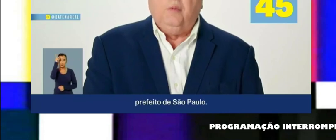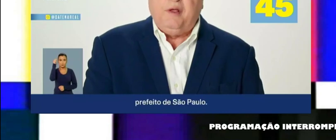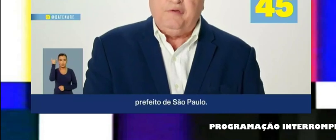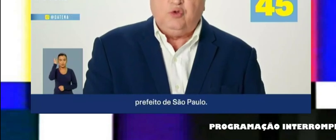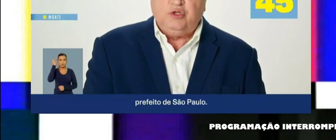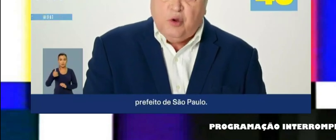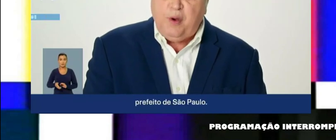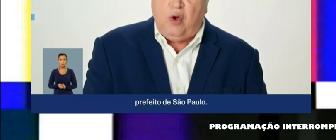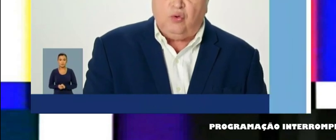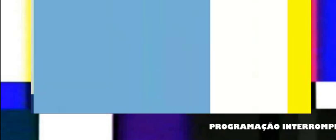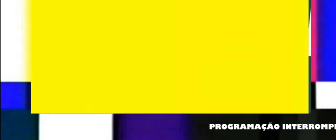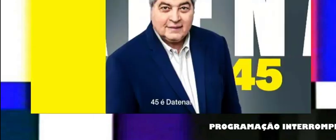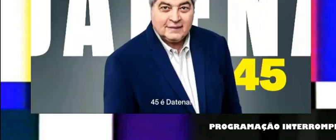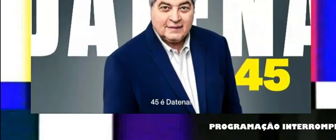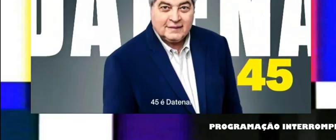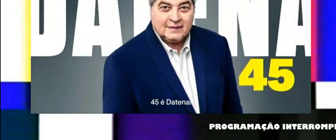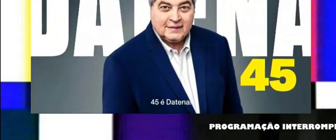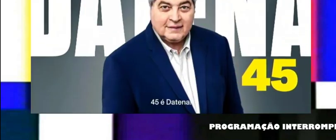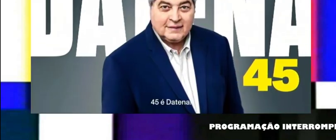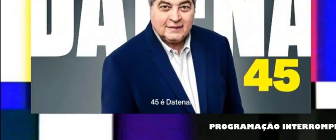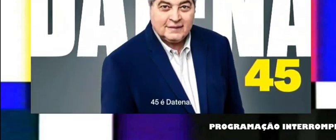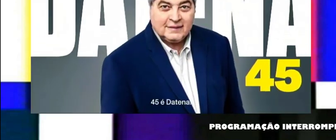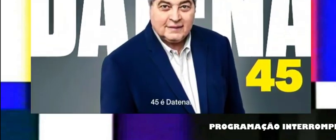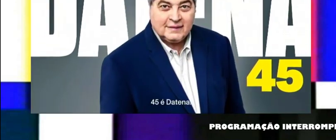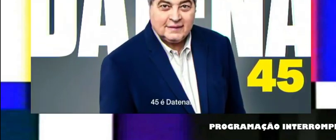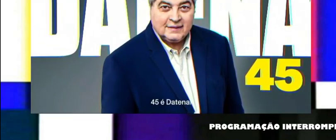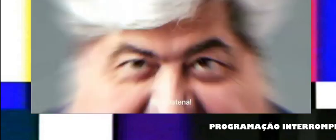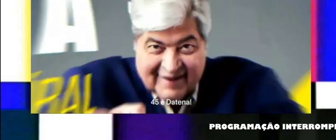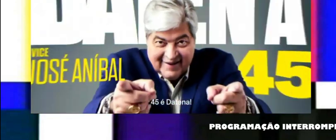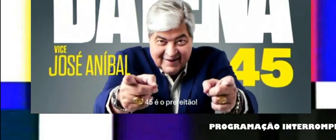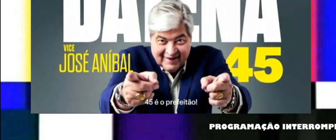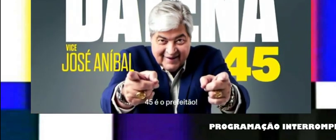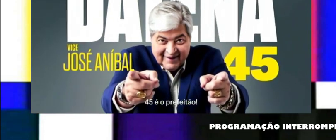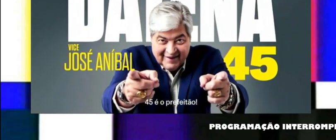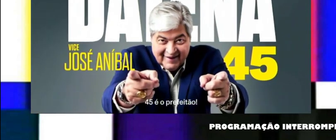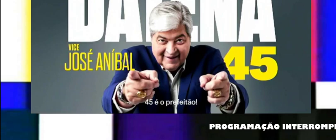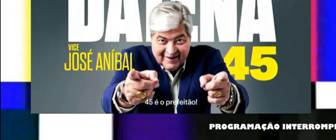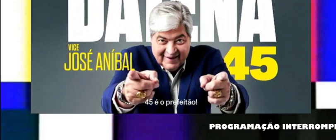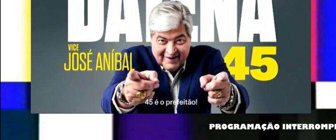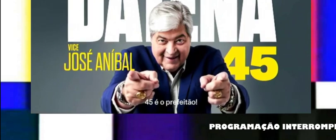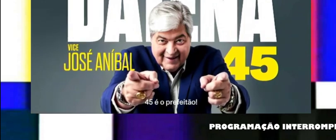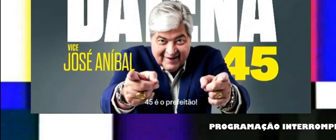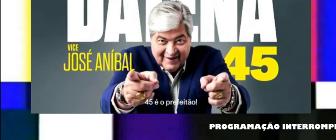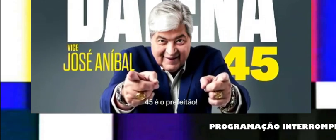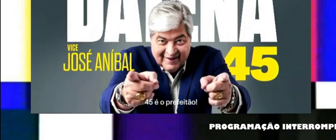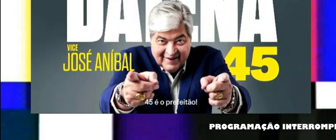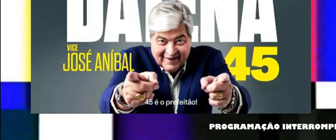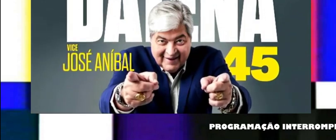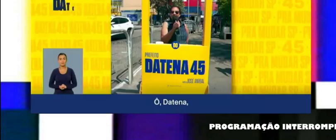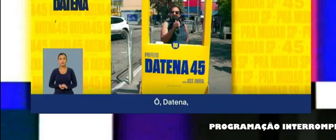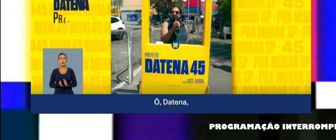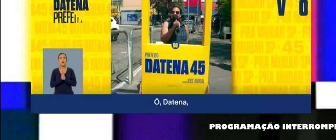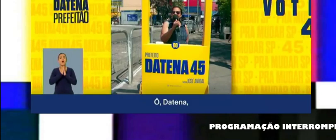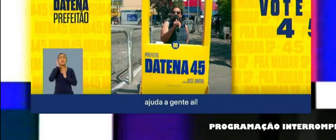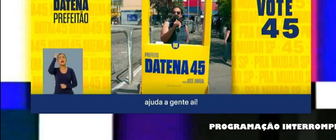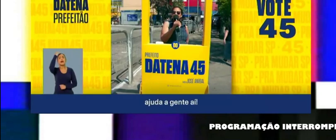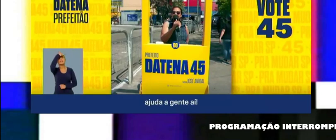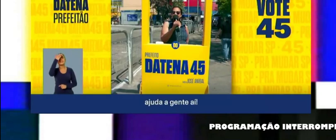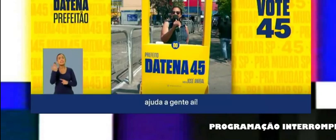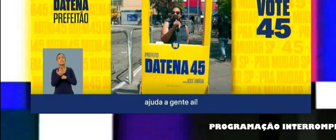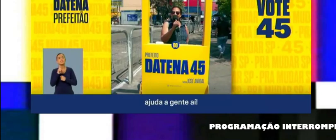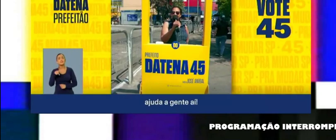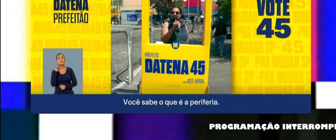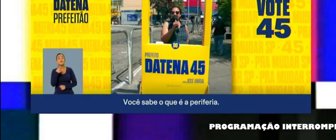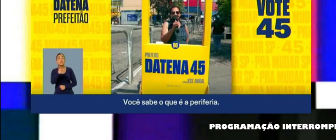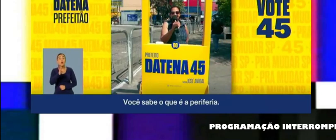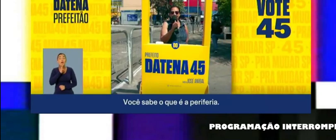ser o futuro prefeito de São Paulo. 45 é da Atena, 45 é o prefeitão. Ô, Datena, ajuda